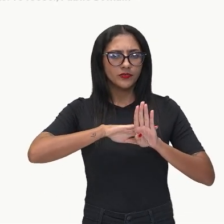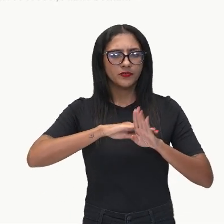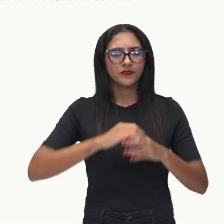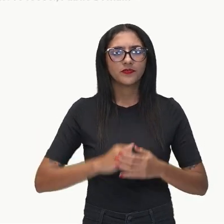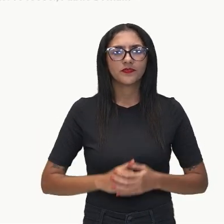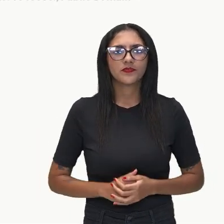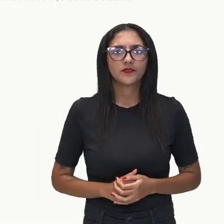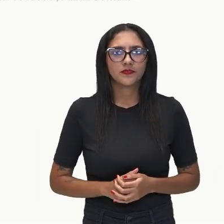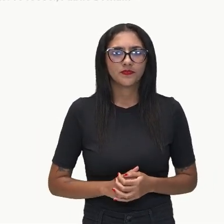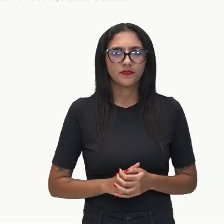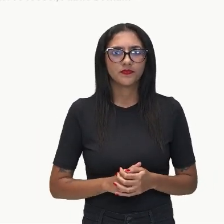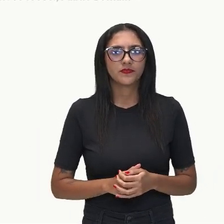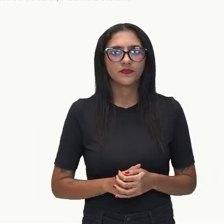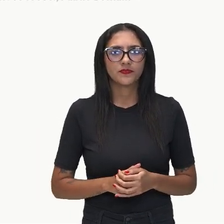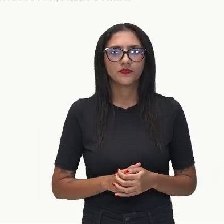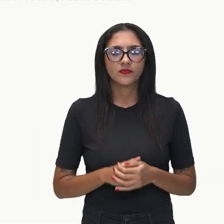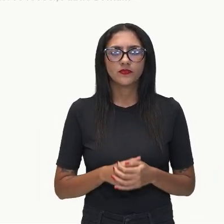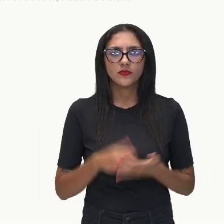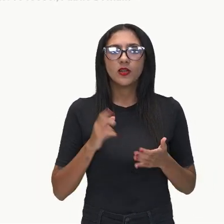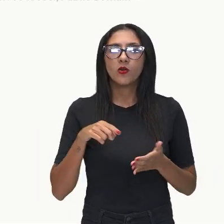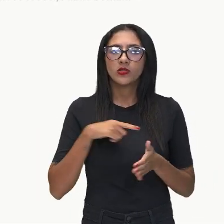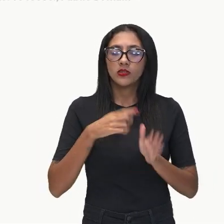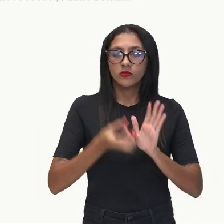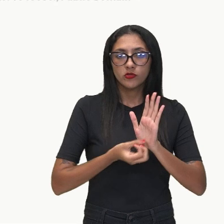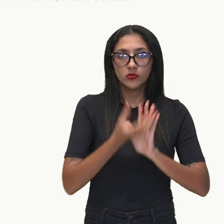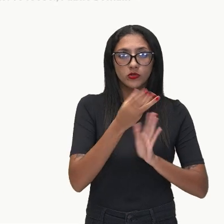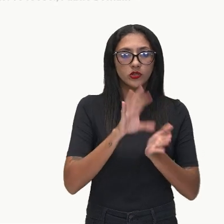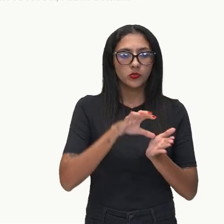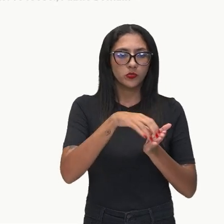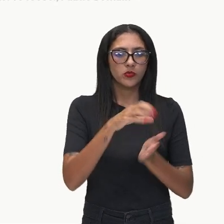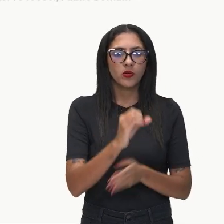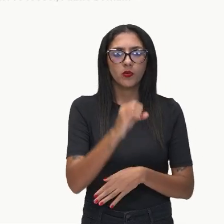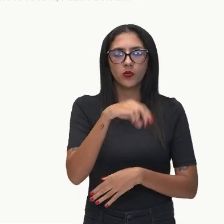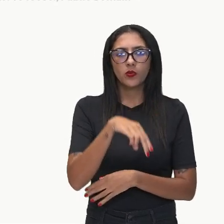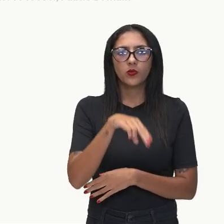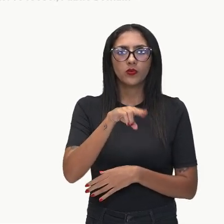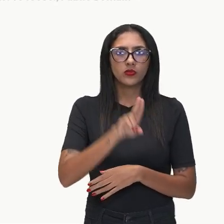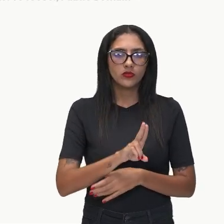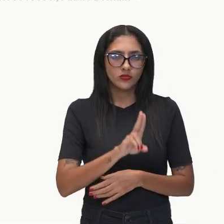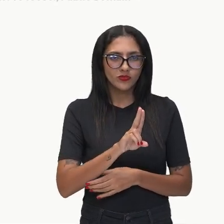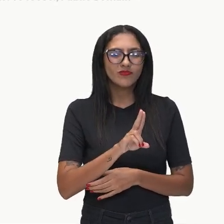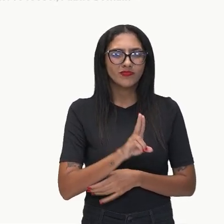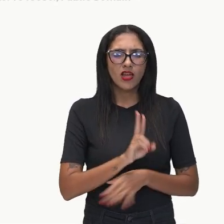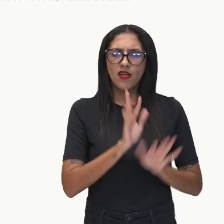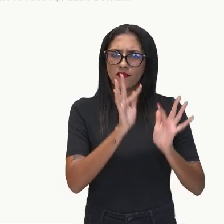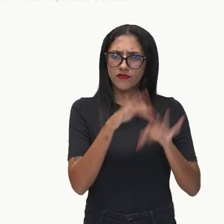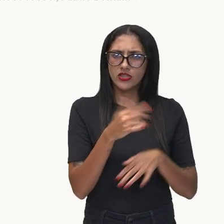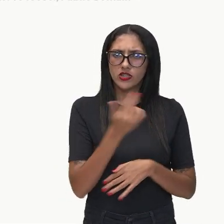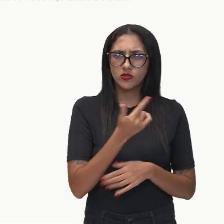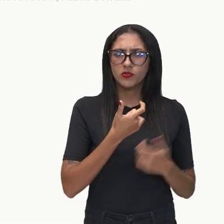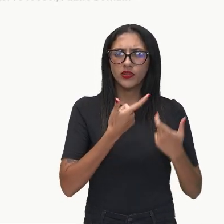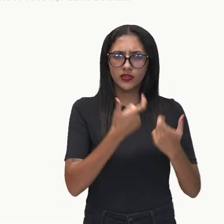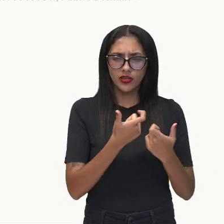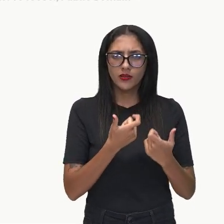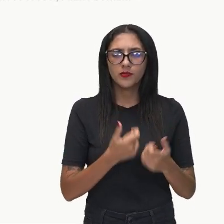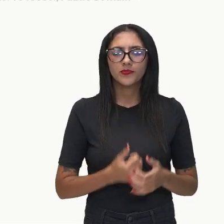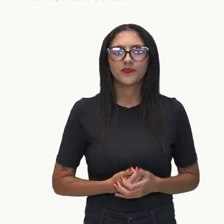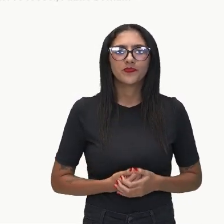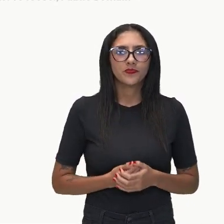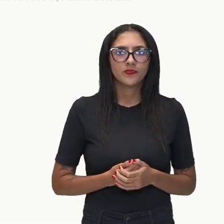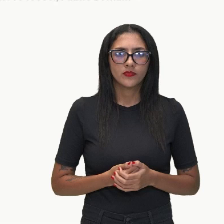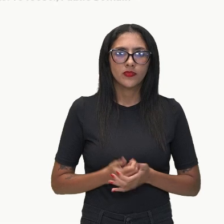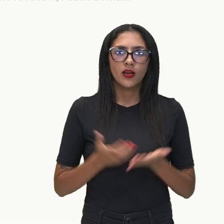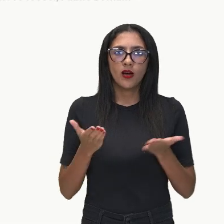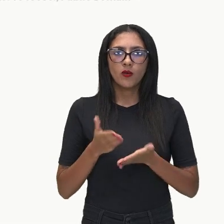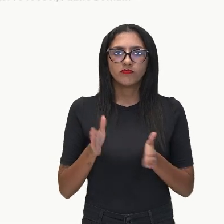tá? Então, além ali da criação da ONU, logo depois do fim da Segunda Guerra Mundial, nós tivemos aí